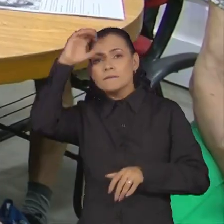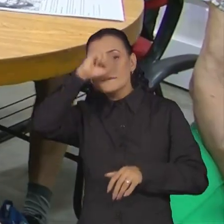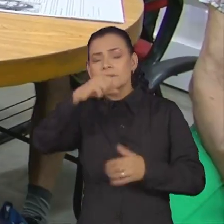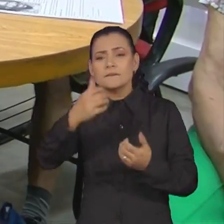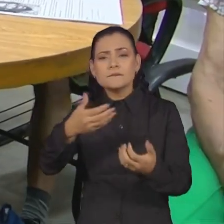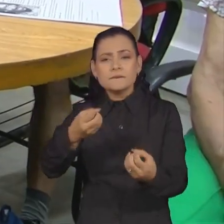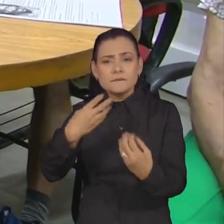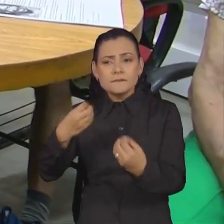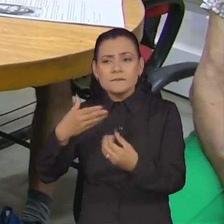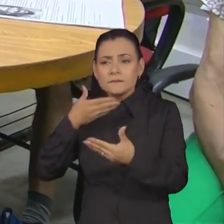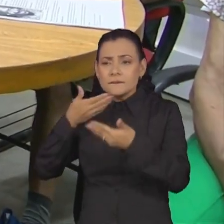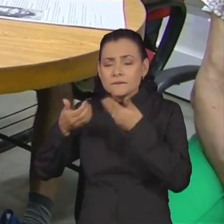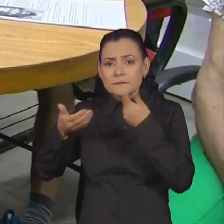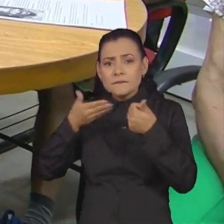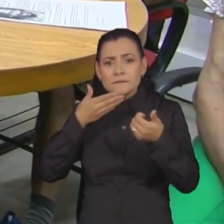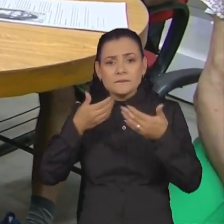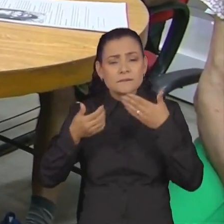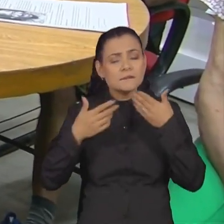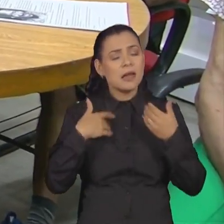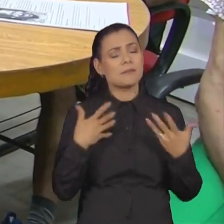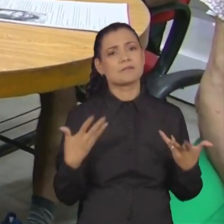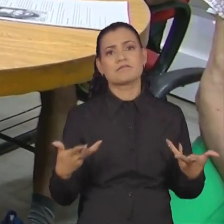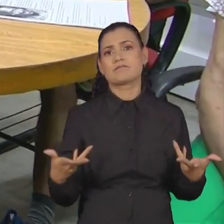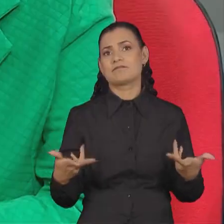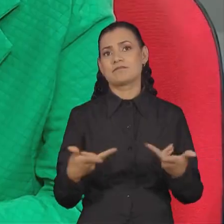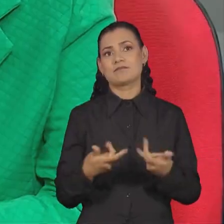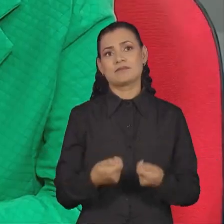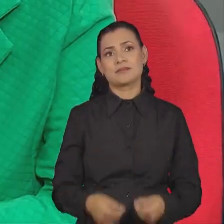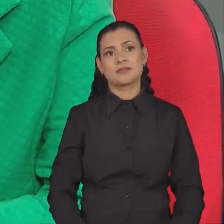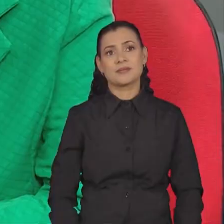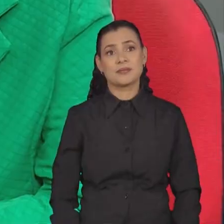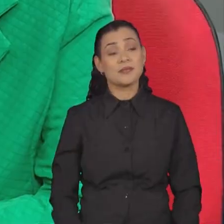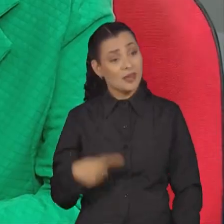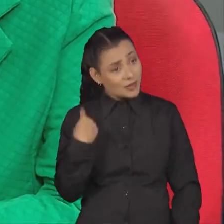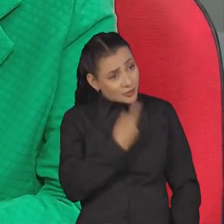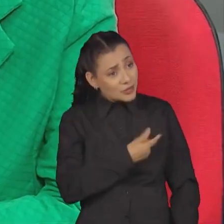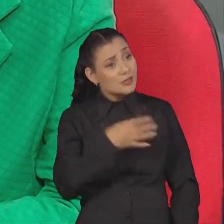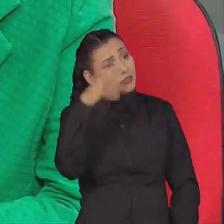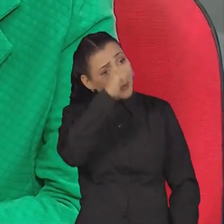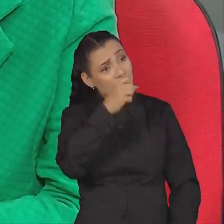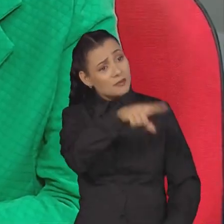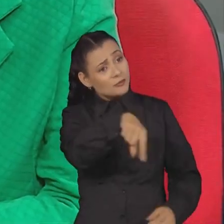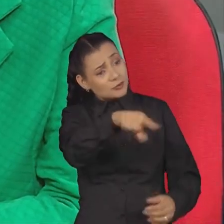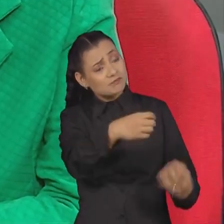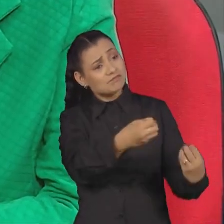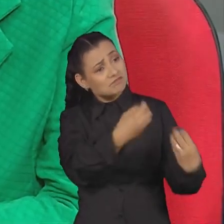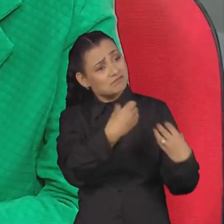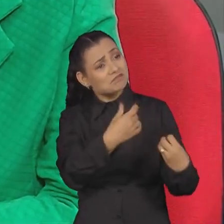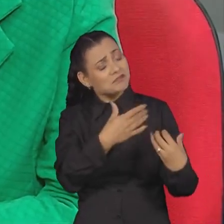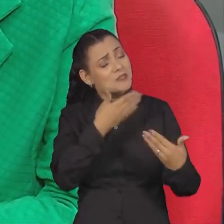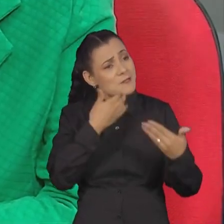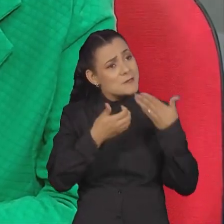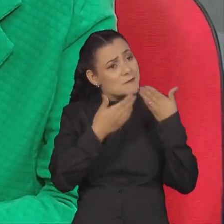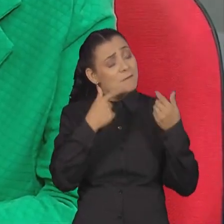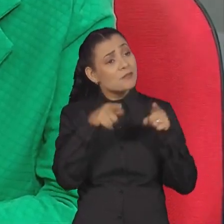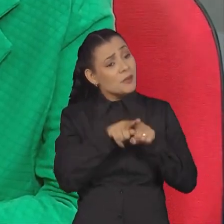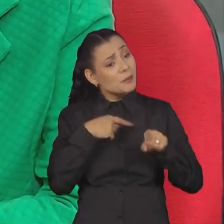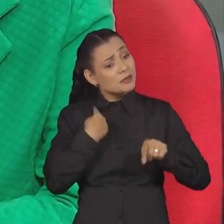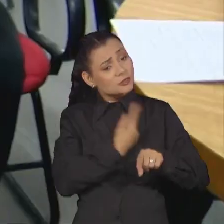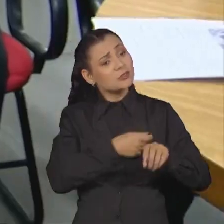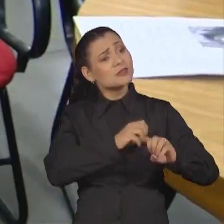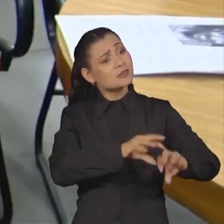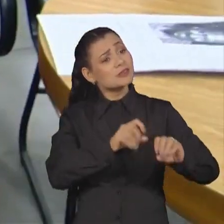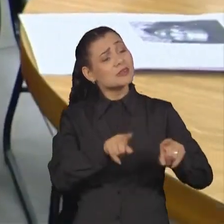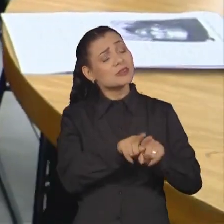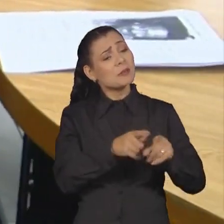aprendizado. E isso, para mim, está sendo maravilhoso. Nós temos a aprender com vocês e, ao mesmo tempo, temos a ensinar.